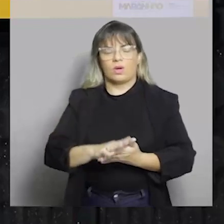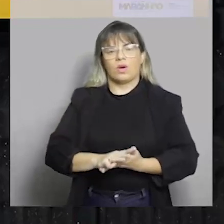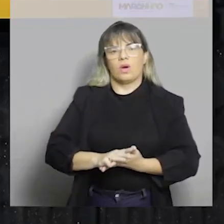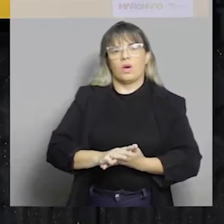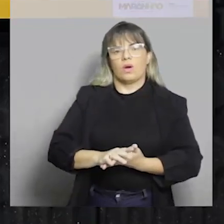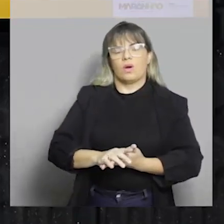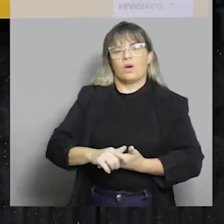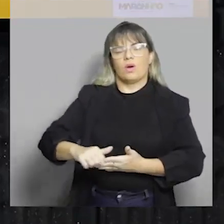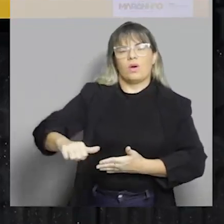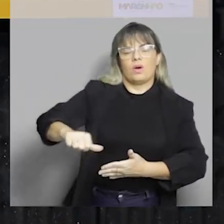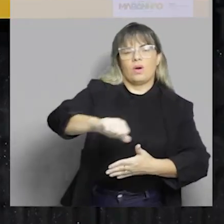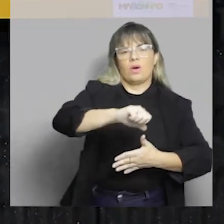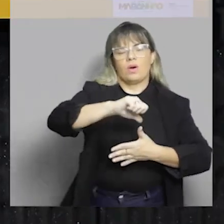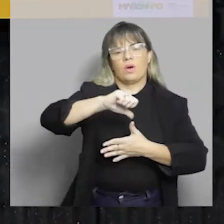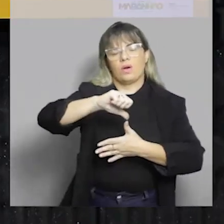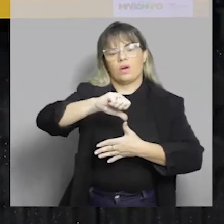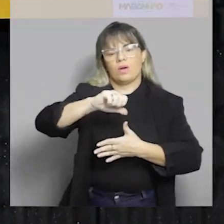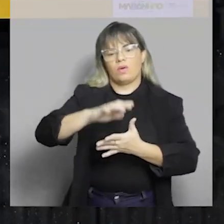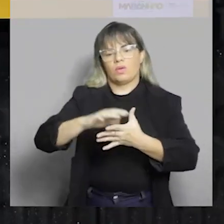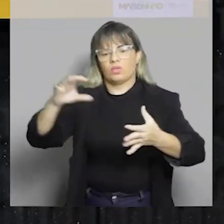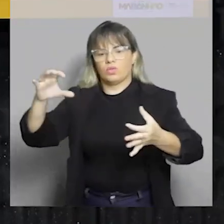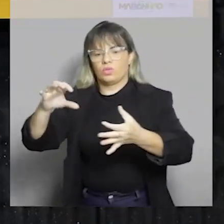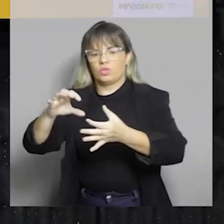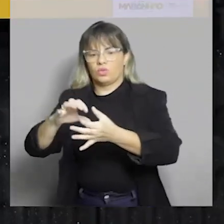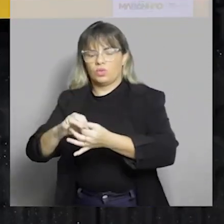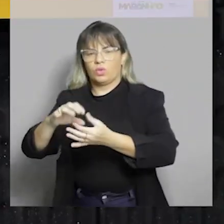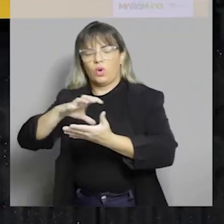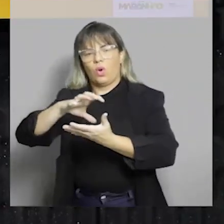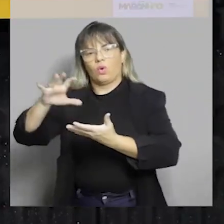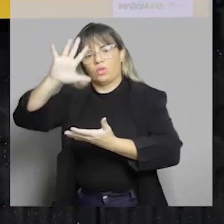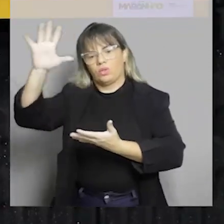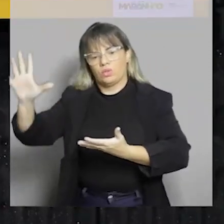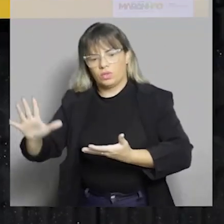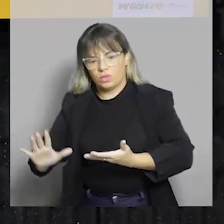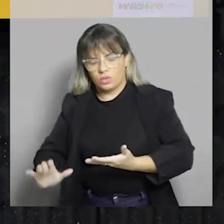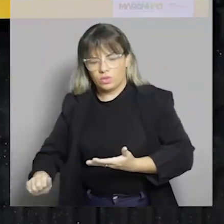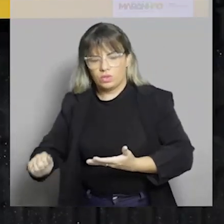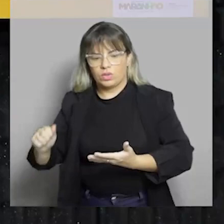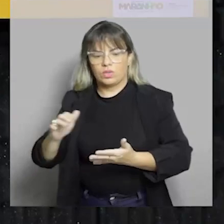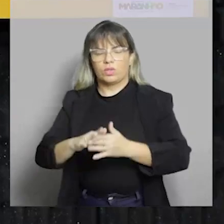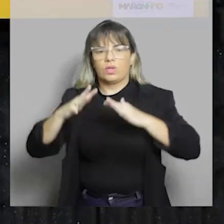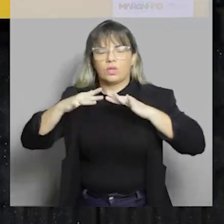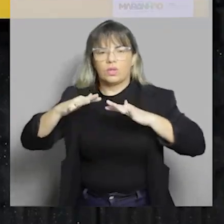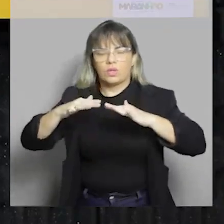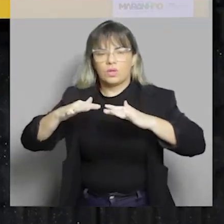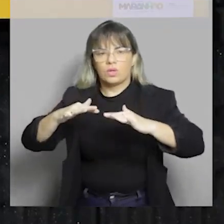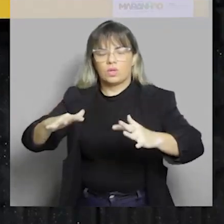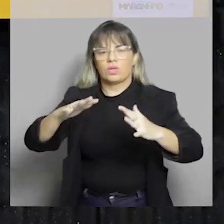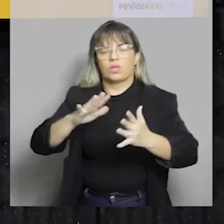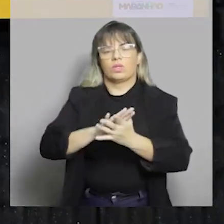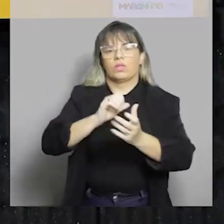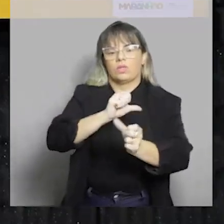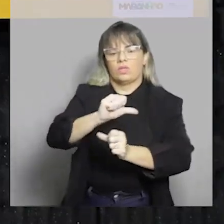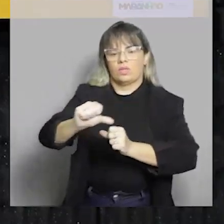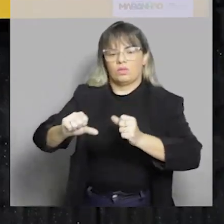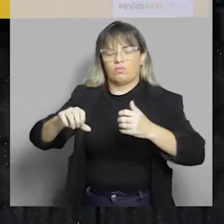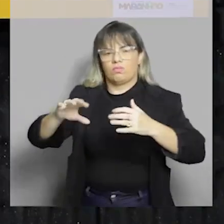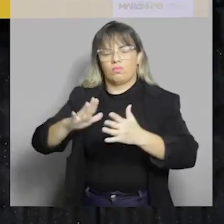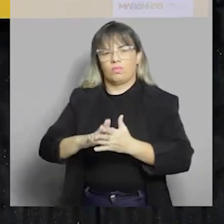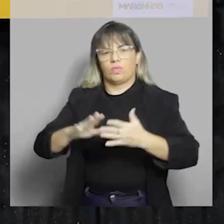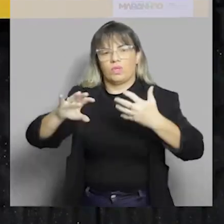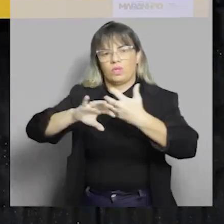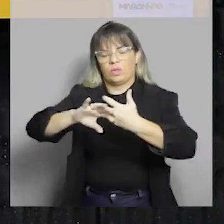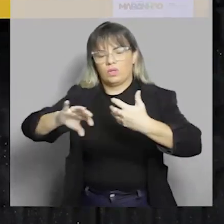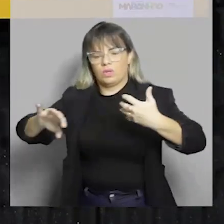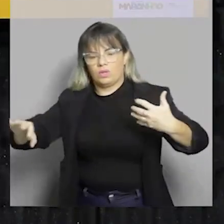de anos atrás, do continente africano. Estavam juntos. E devido a essas forças internas, eles se fragmentaram, né, e entre eles surgiu,